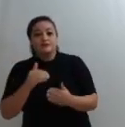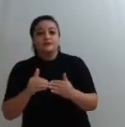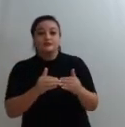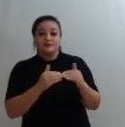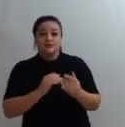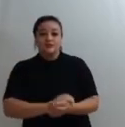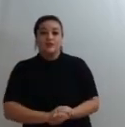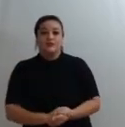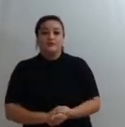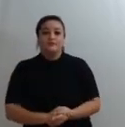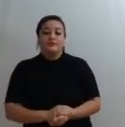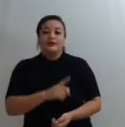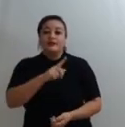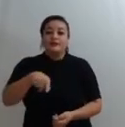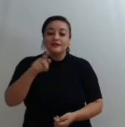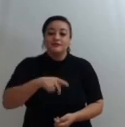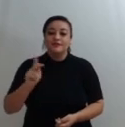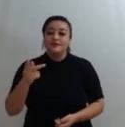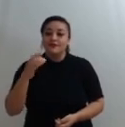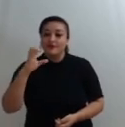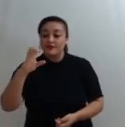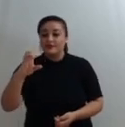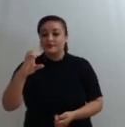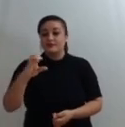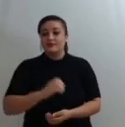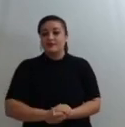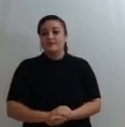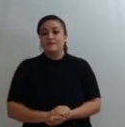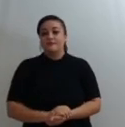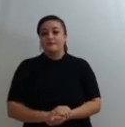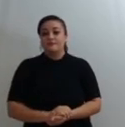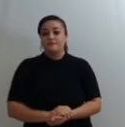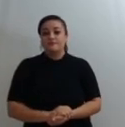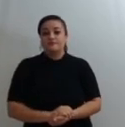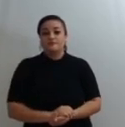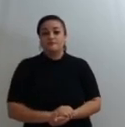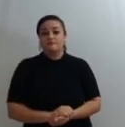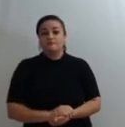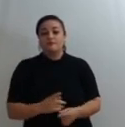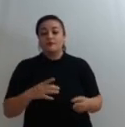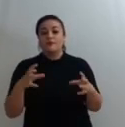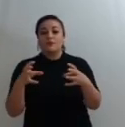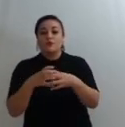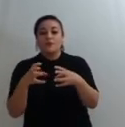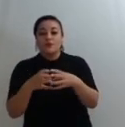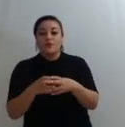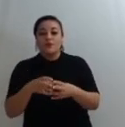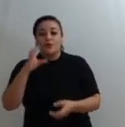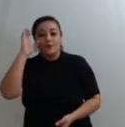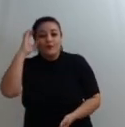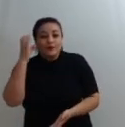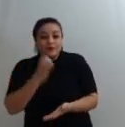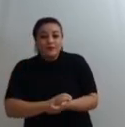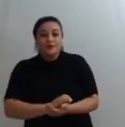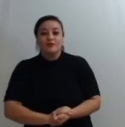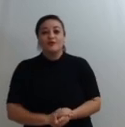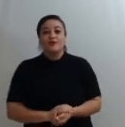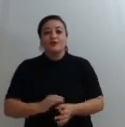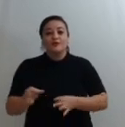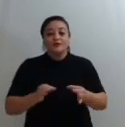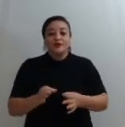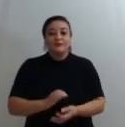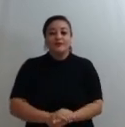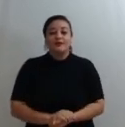habeas corpus, que trata de uma organização criminosa, uma milícia atuante na comunidade,